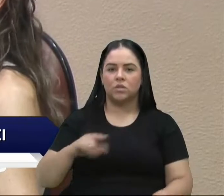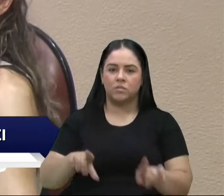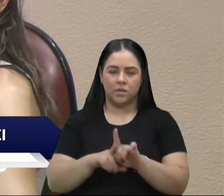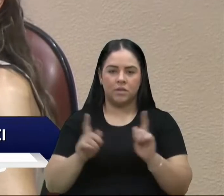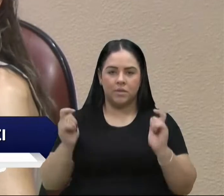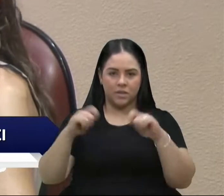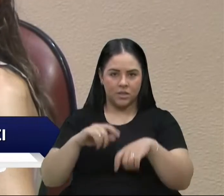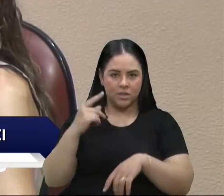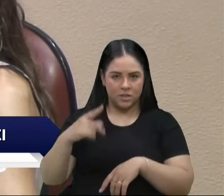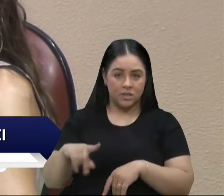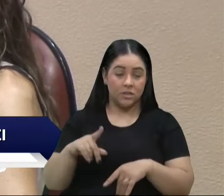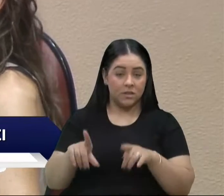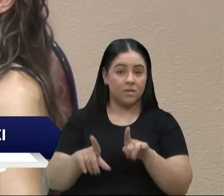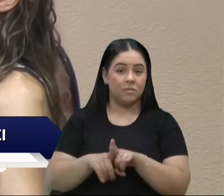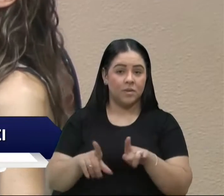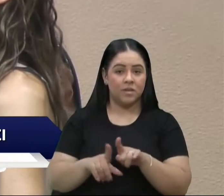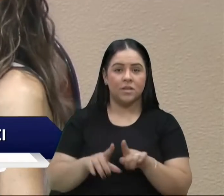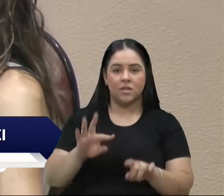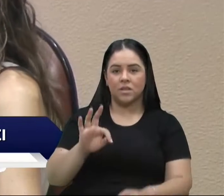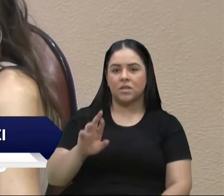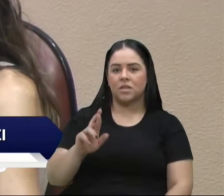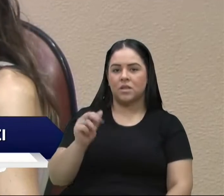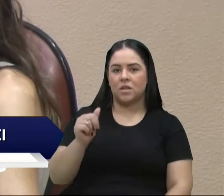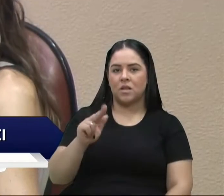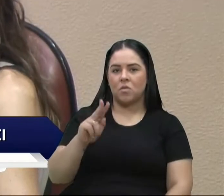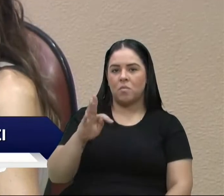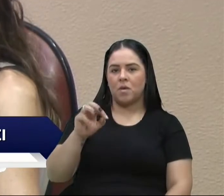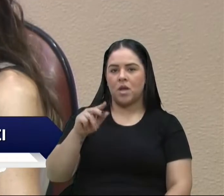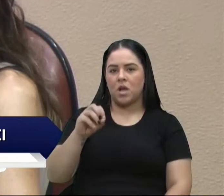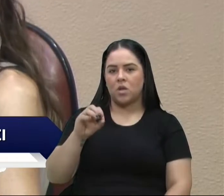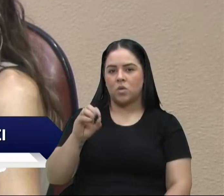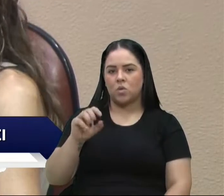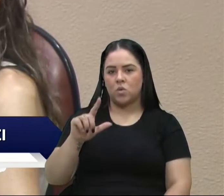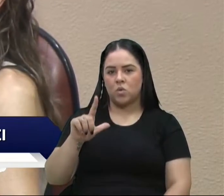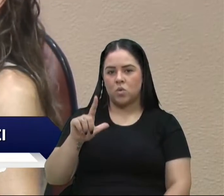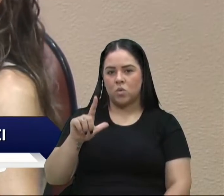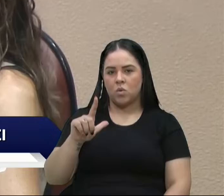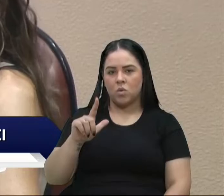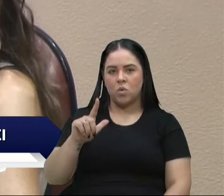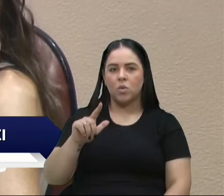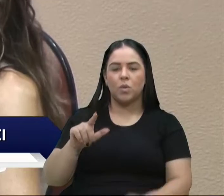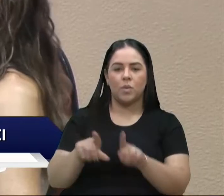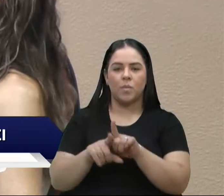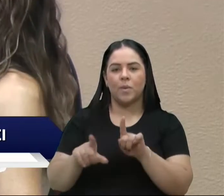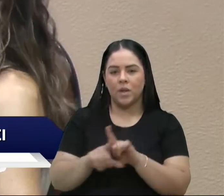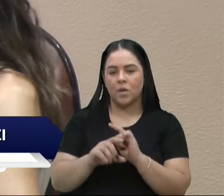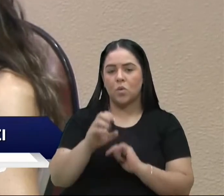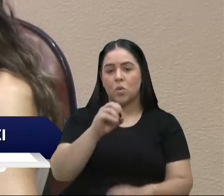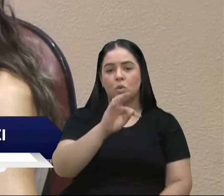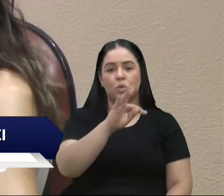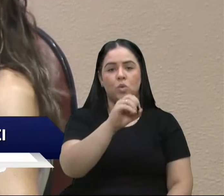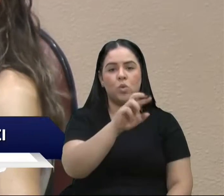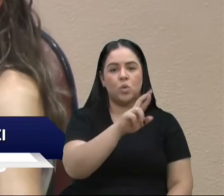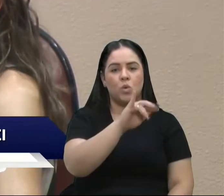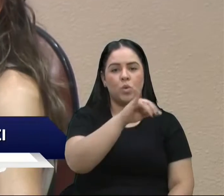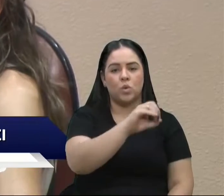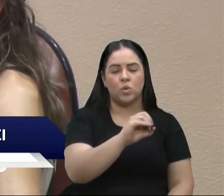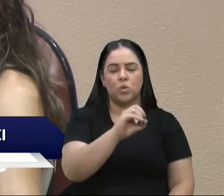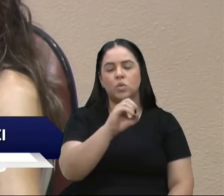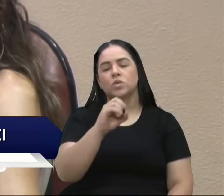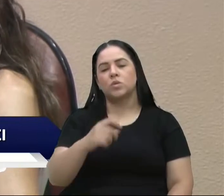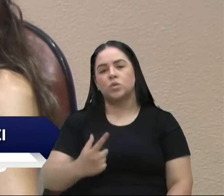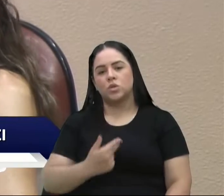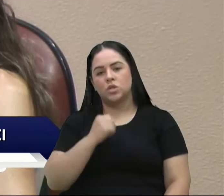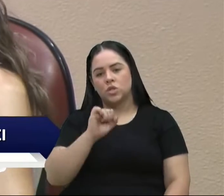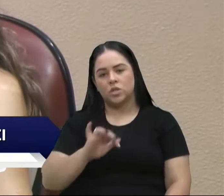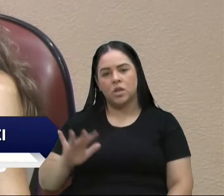inclusive cirurgias de traumato-ortopedia, cirurgias de otorrino, né? Cirurgia geral, endoscopias,